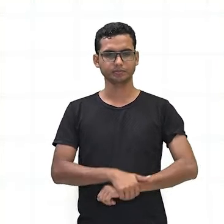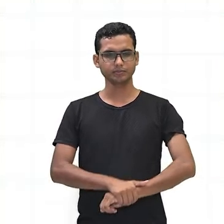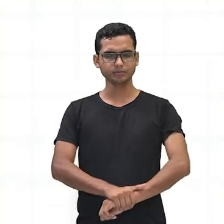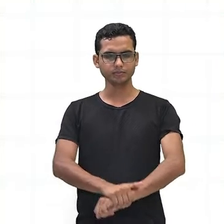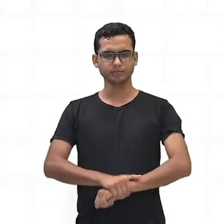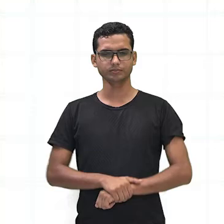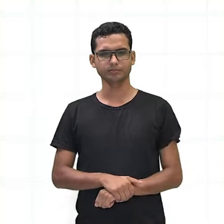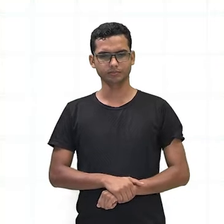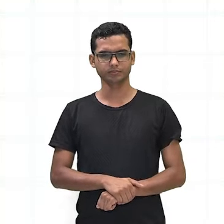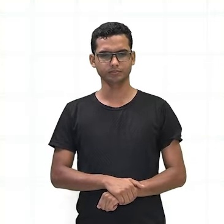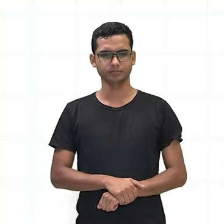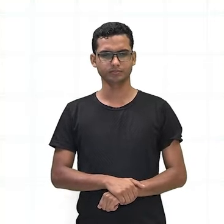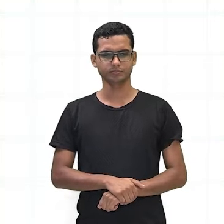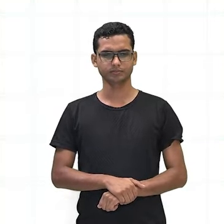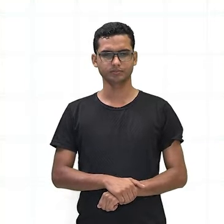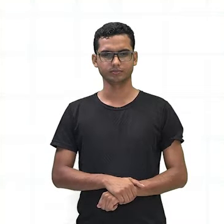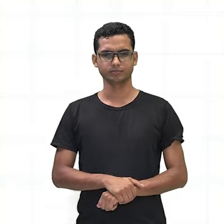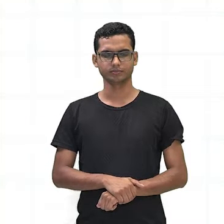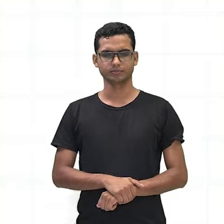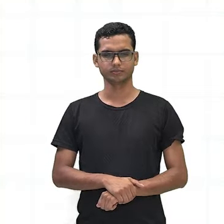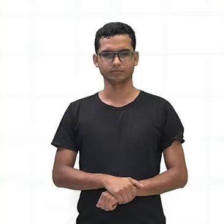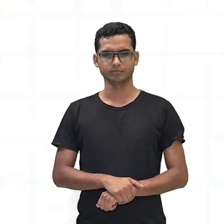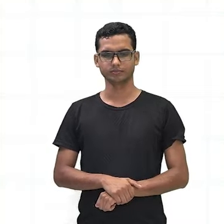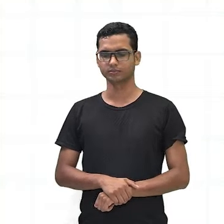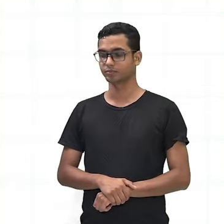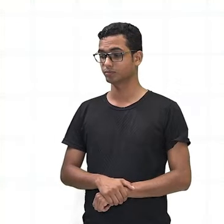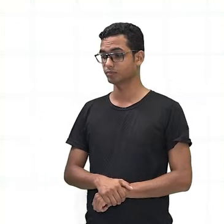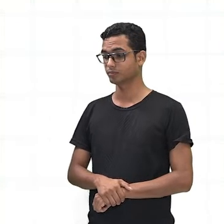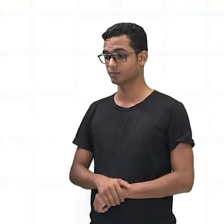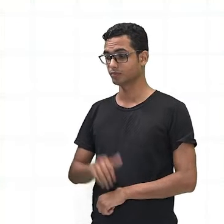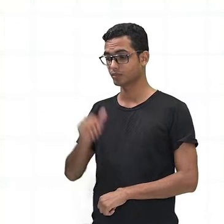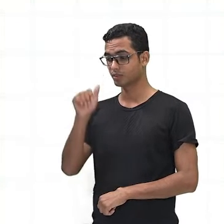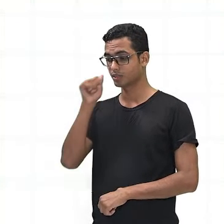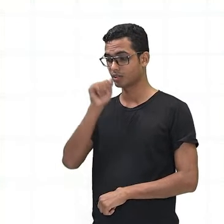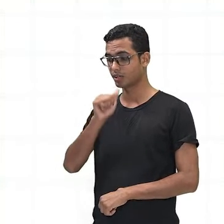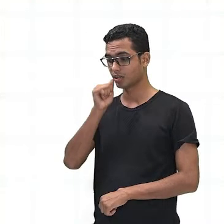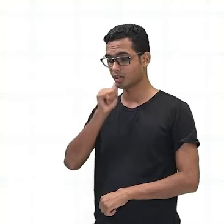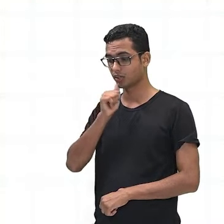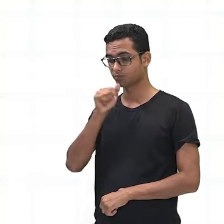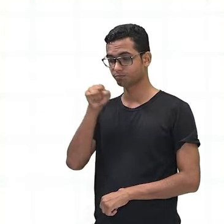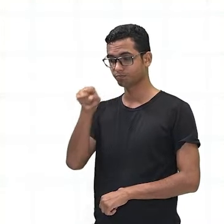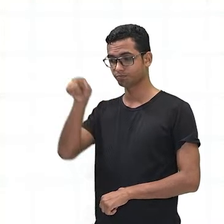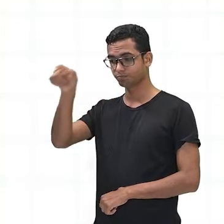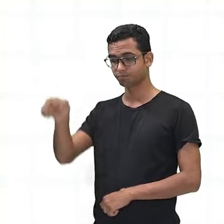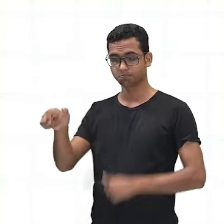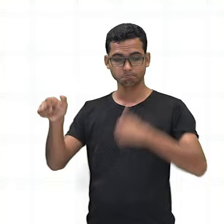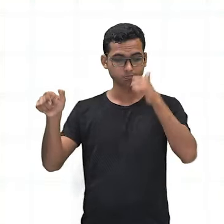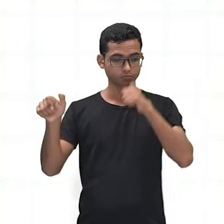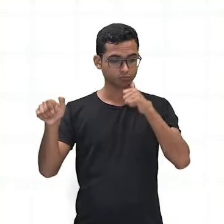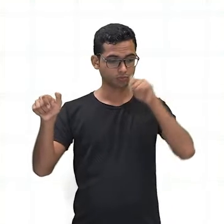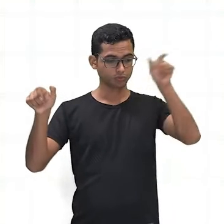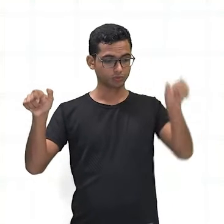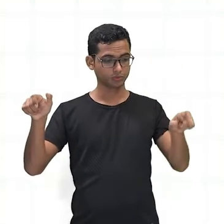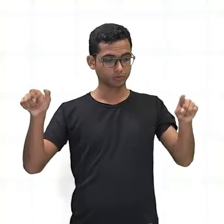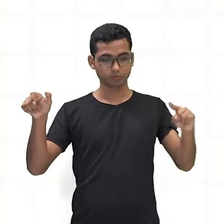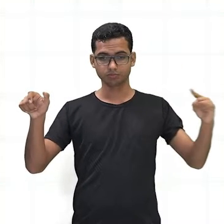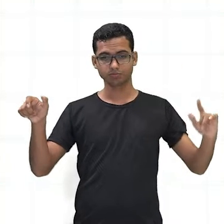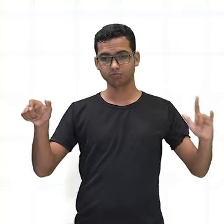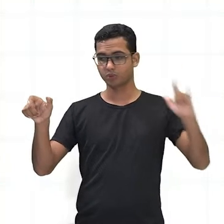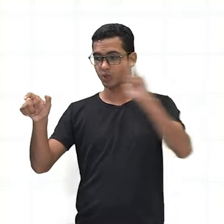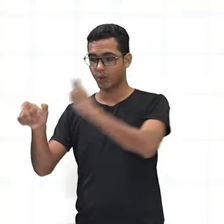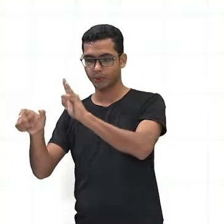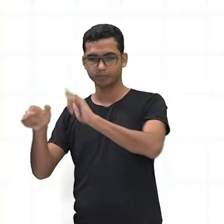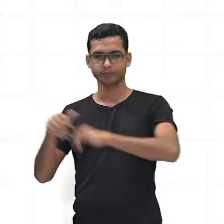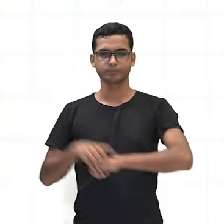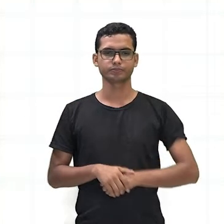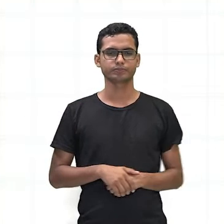frase, né, she loves her, então, estou me referindo a quem? Estou me referindo a ela, que é o pronome she, right? E o